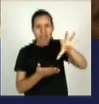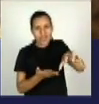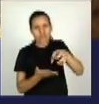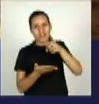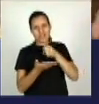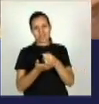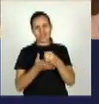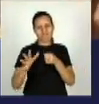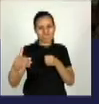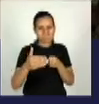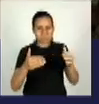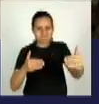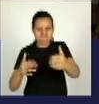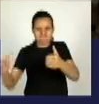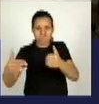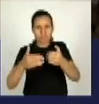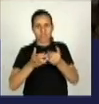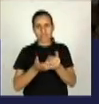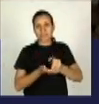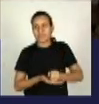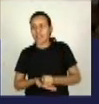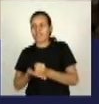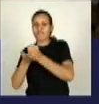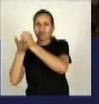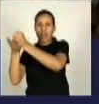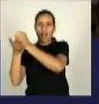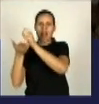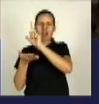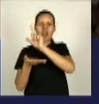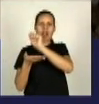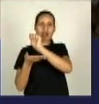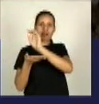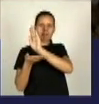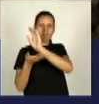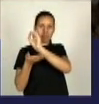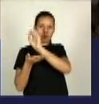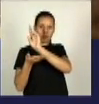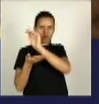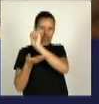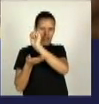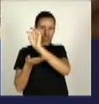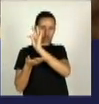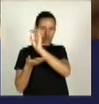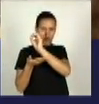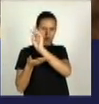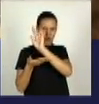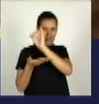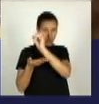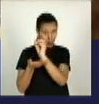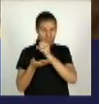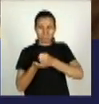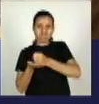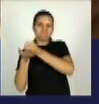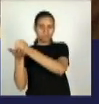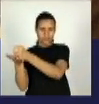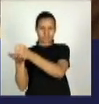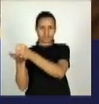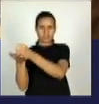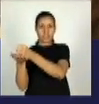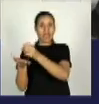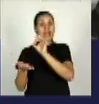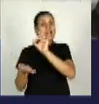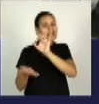essas unidades, que encaminhassem para os laboratórios e que para os laboratórios desse uma destinação final. Como medicamentos são